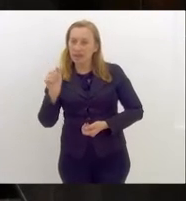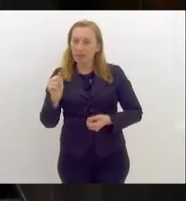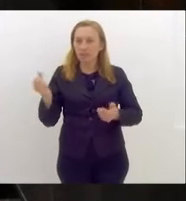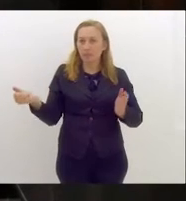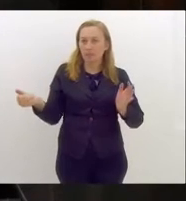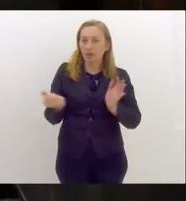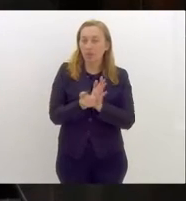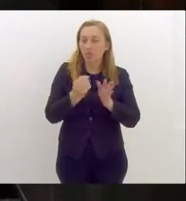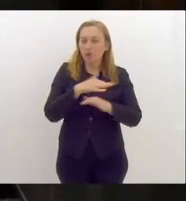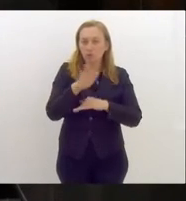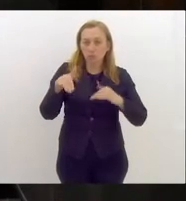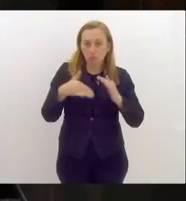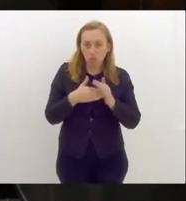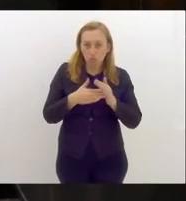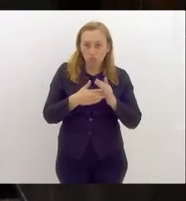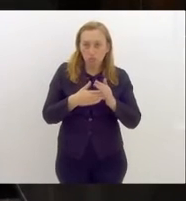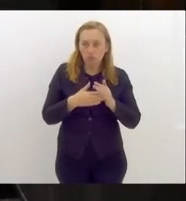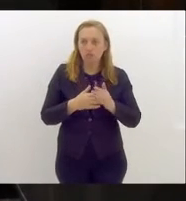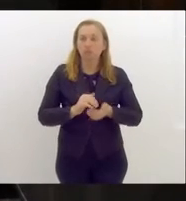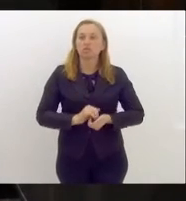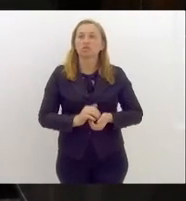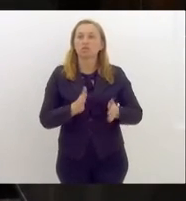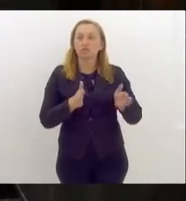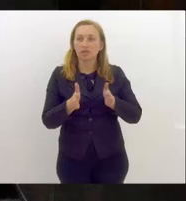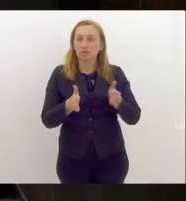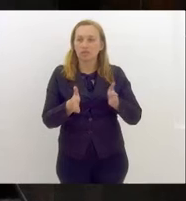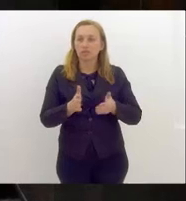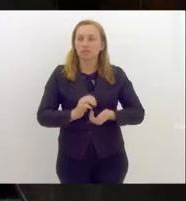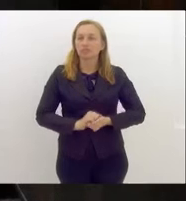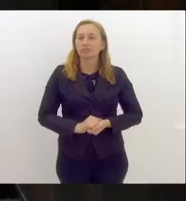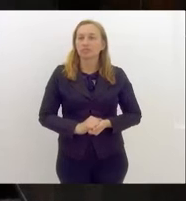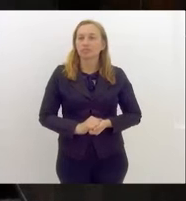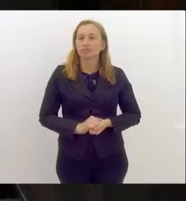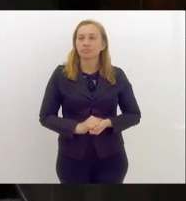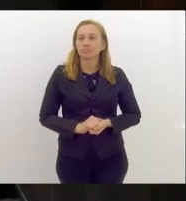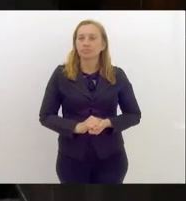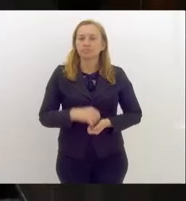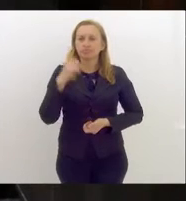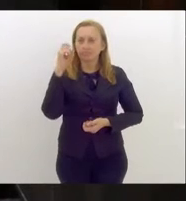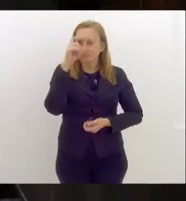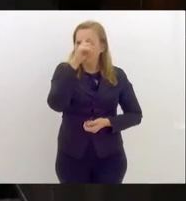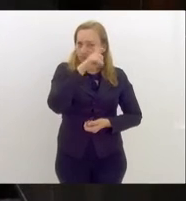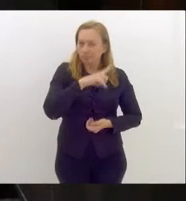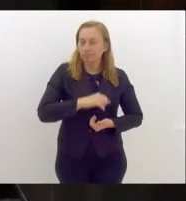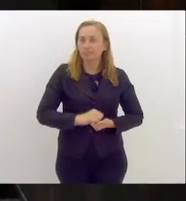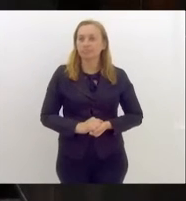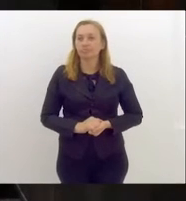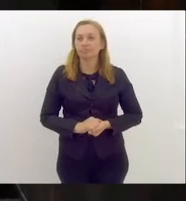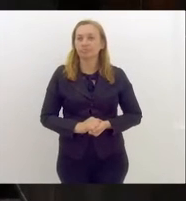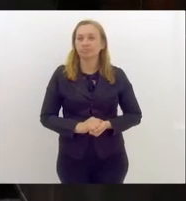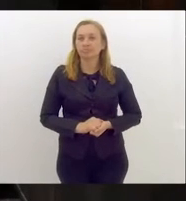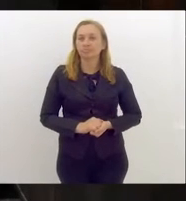todos que fomos desta época é muito difícil